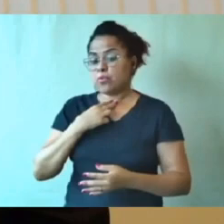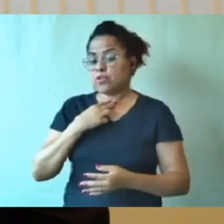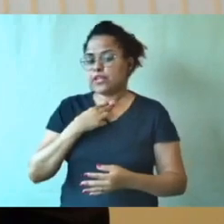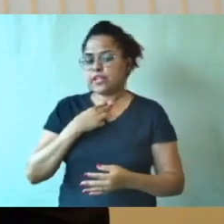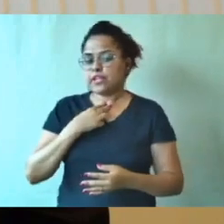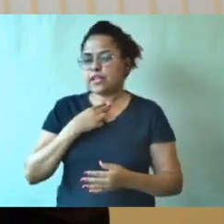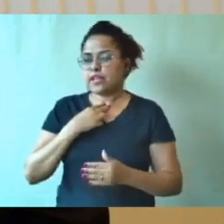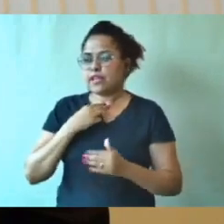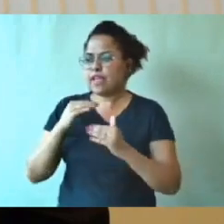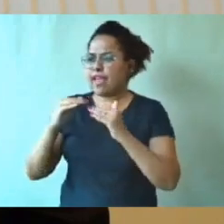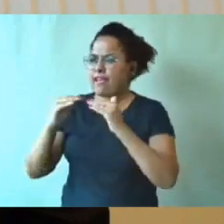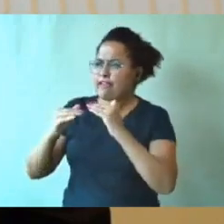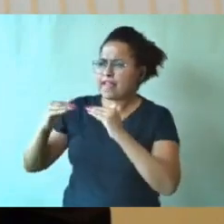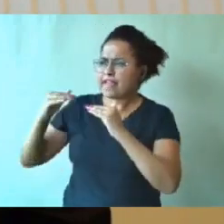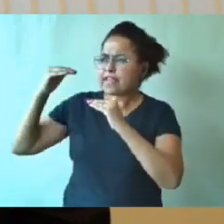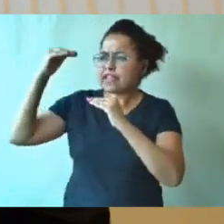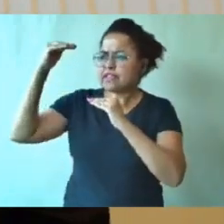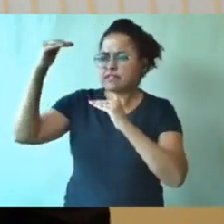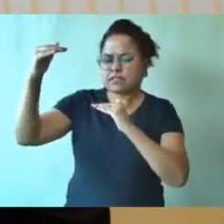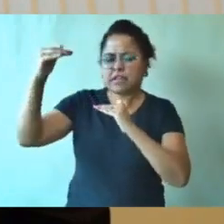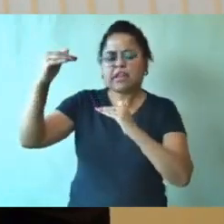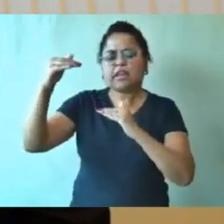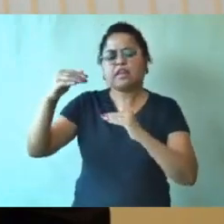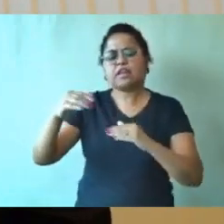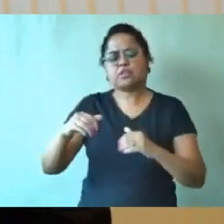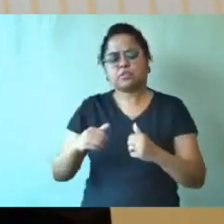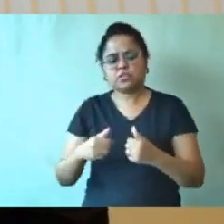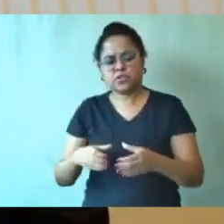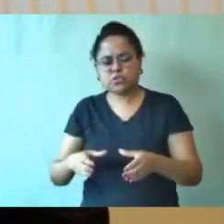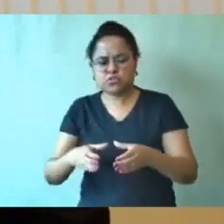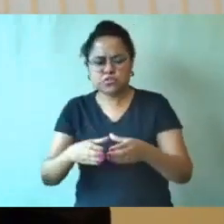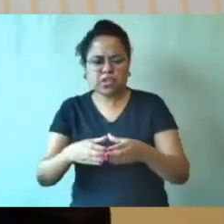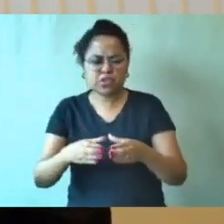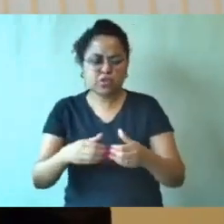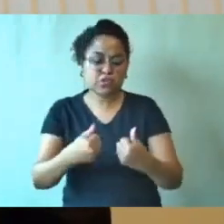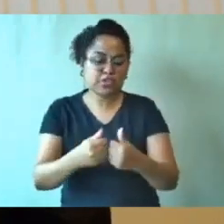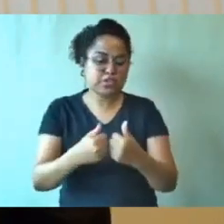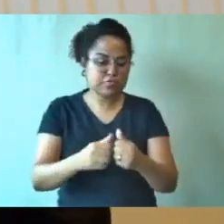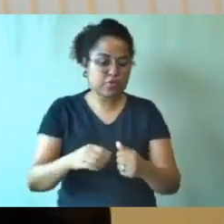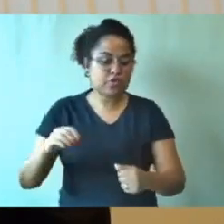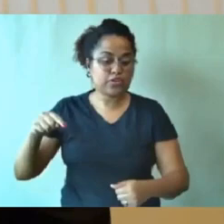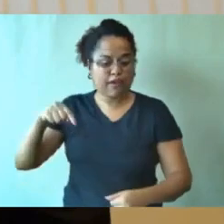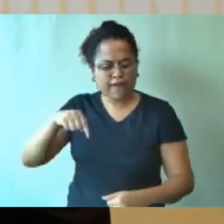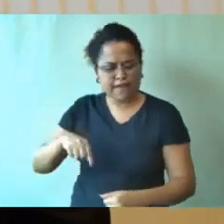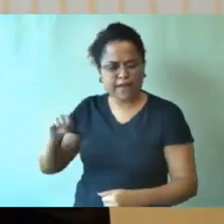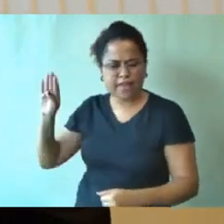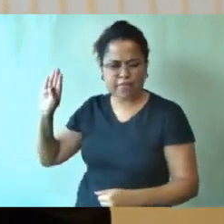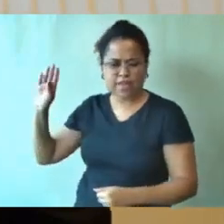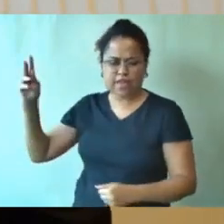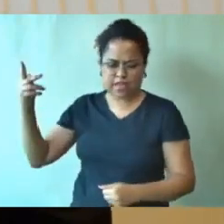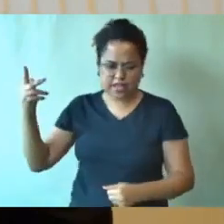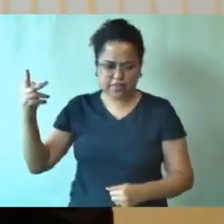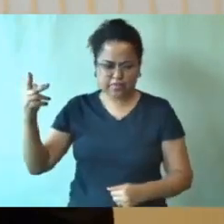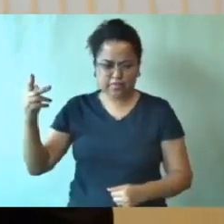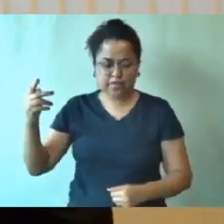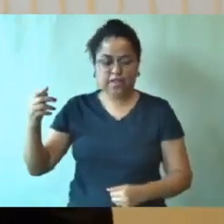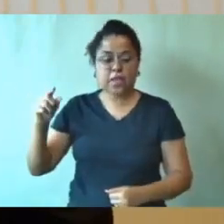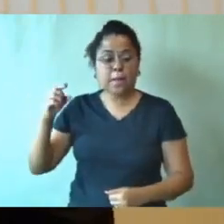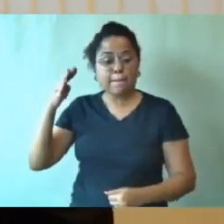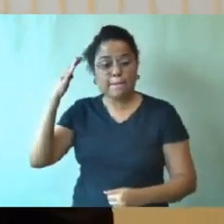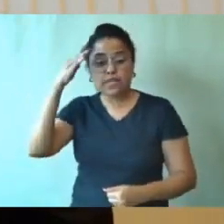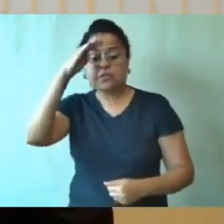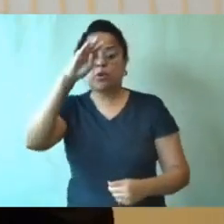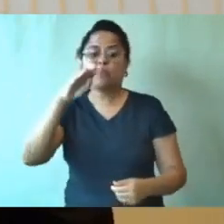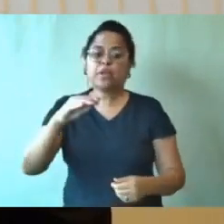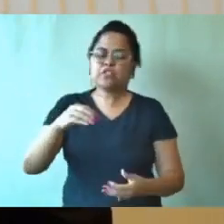no setor de transporte passageiro de Belo Horizonte. O risco é muito grande e principalmente pela falta de cumprimento de contrato, né?